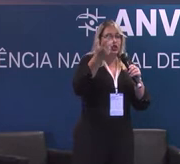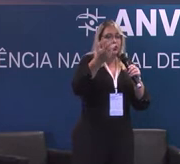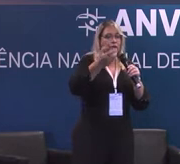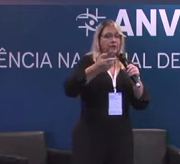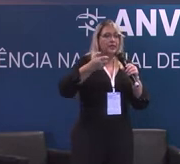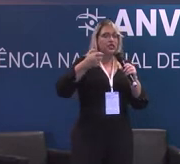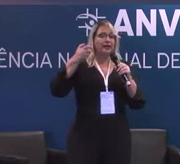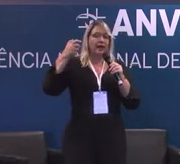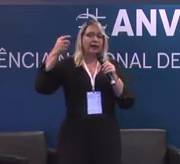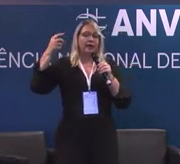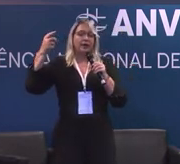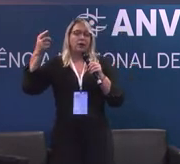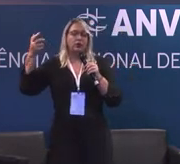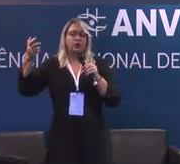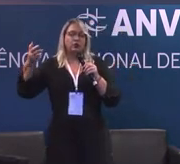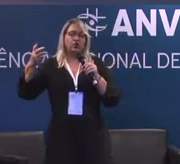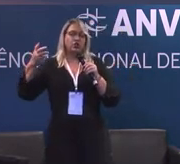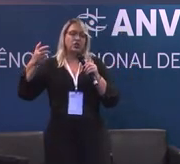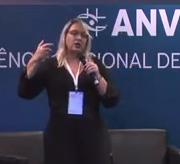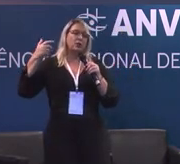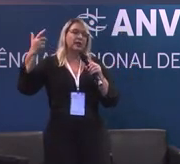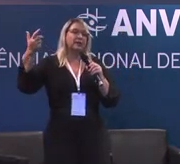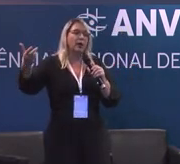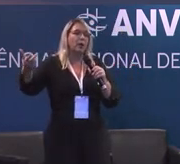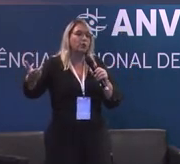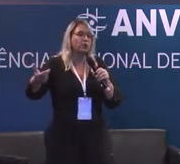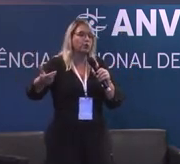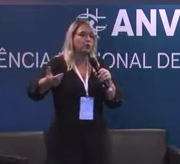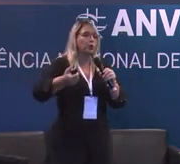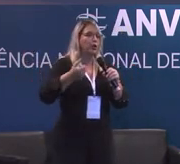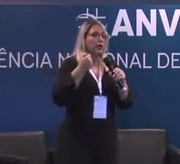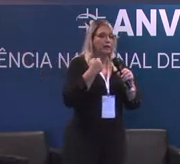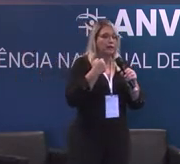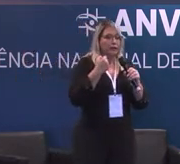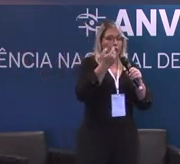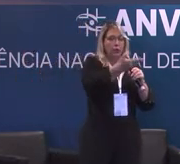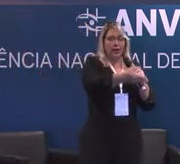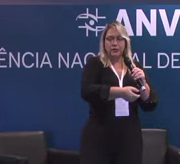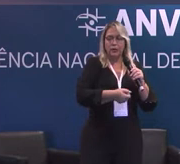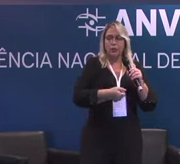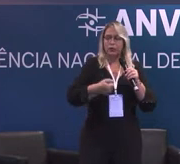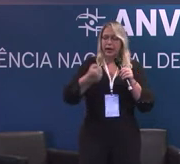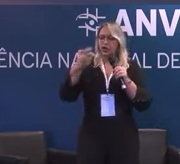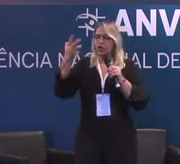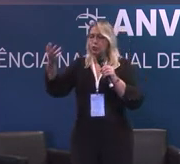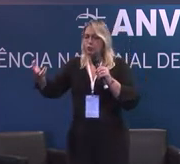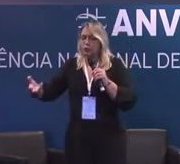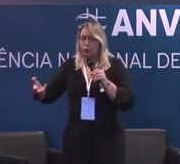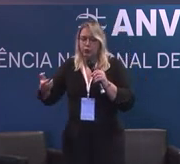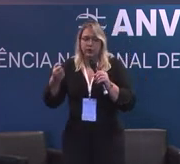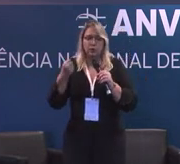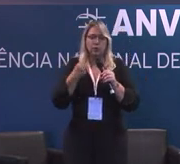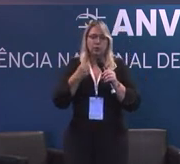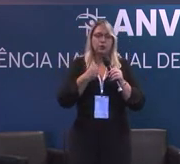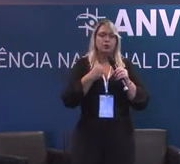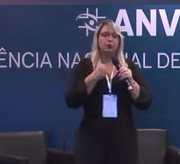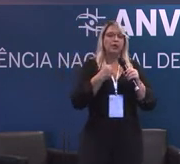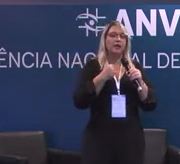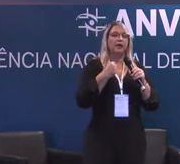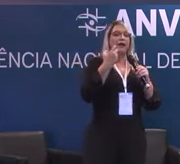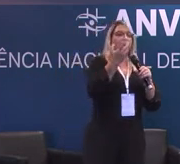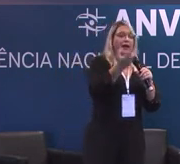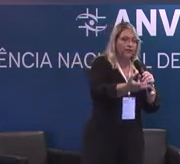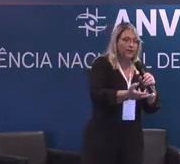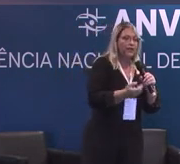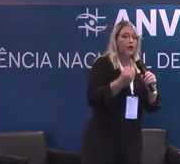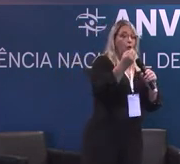hoje vocês já têm condições de contratar uma consultoria, como no caso de Contagem, já contratou uma consultoria